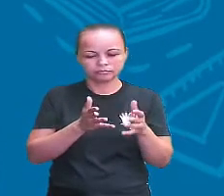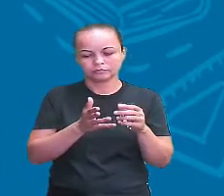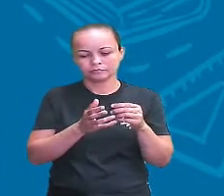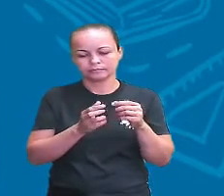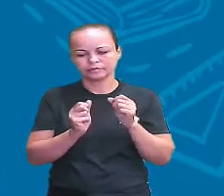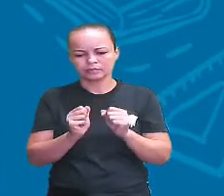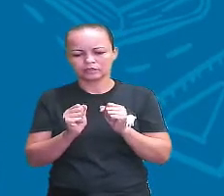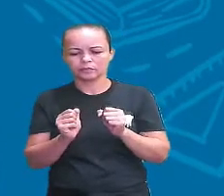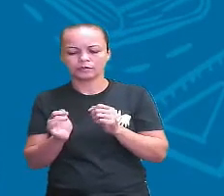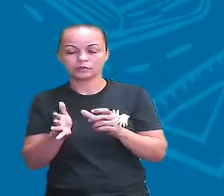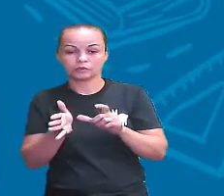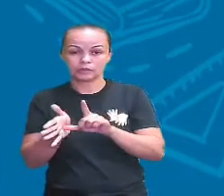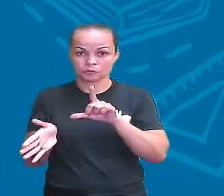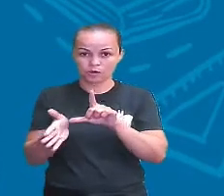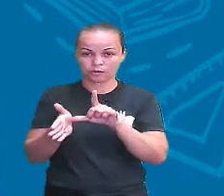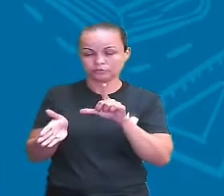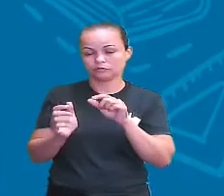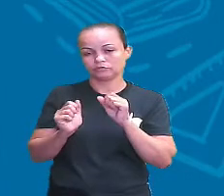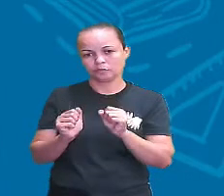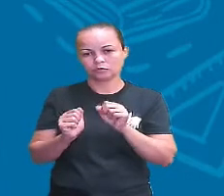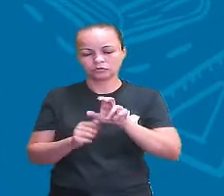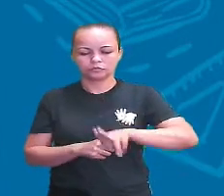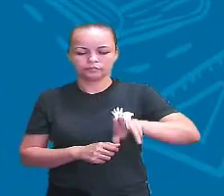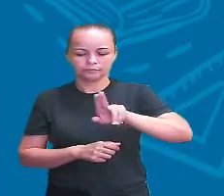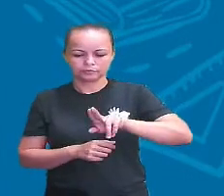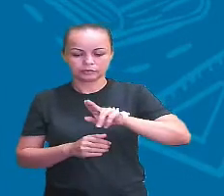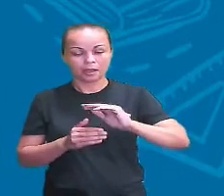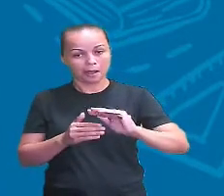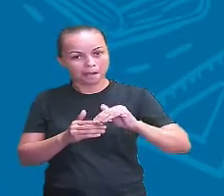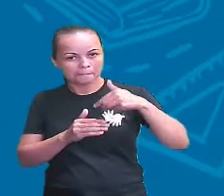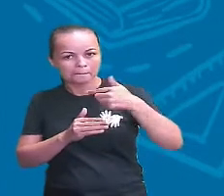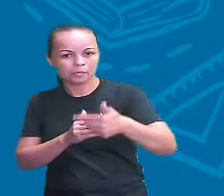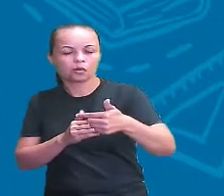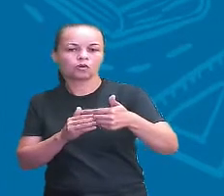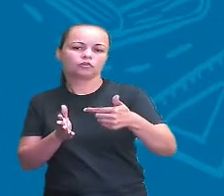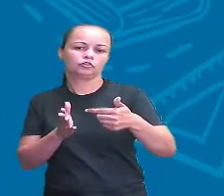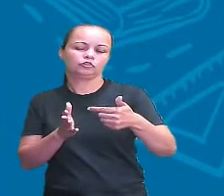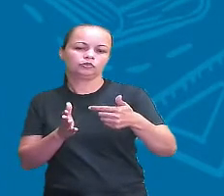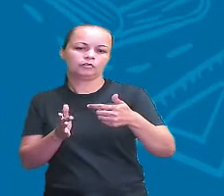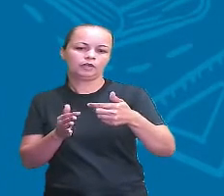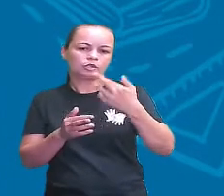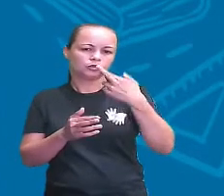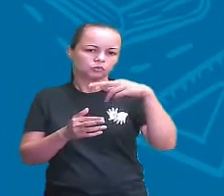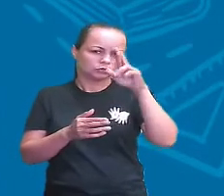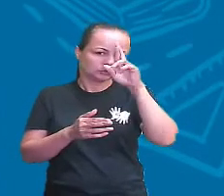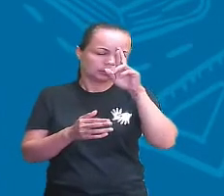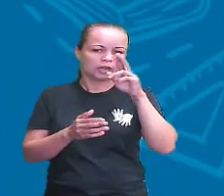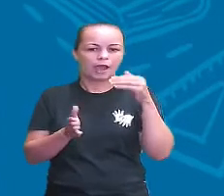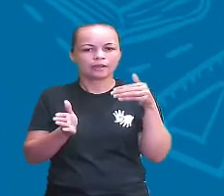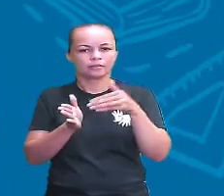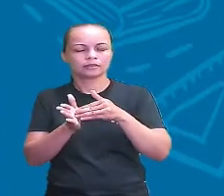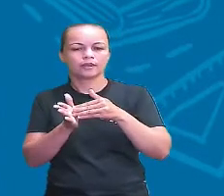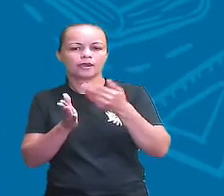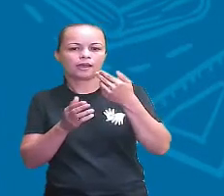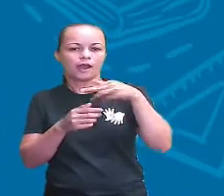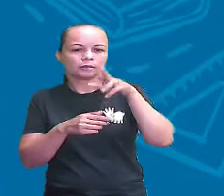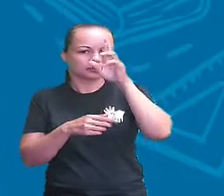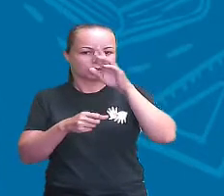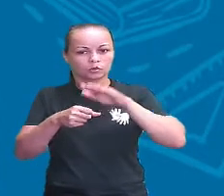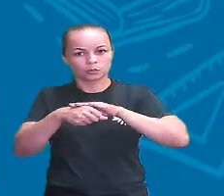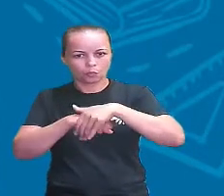dizer post-meridian, você vai utilizar após o meio-dia, a partir do 00:01 até a meia-noite, certo?